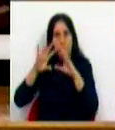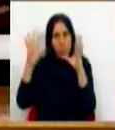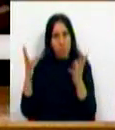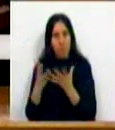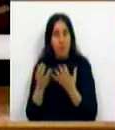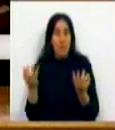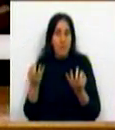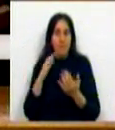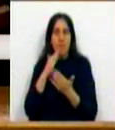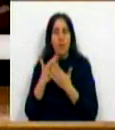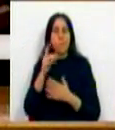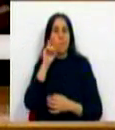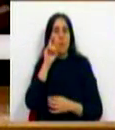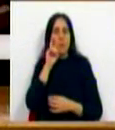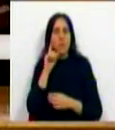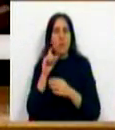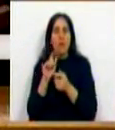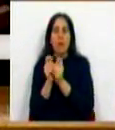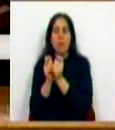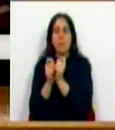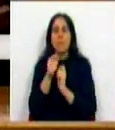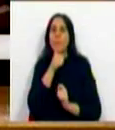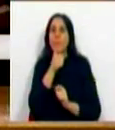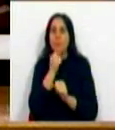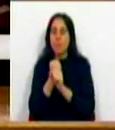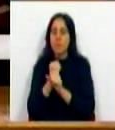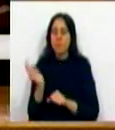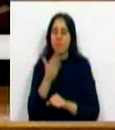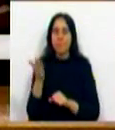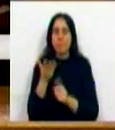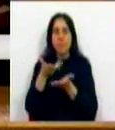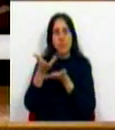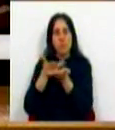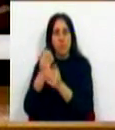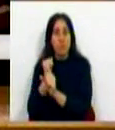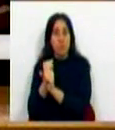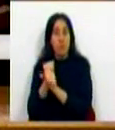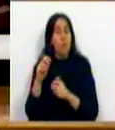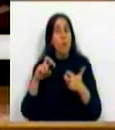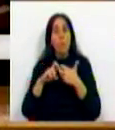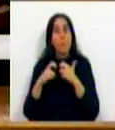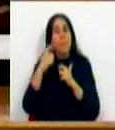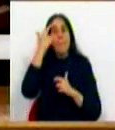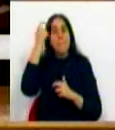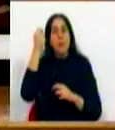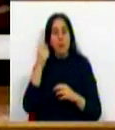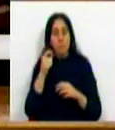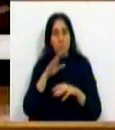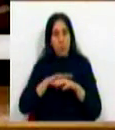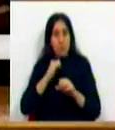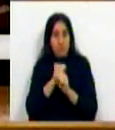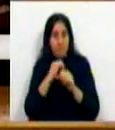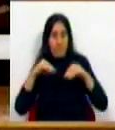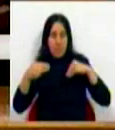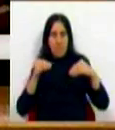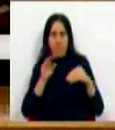nesse quase, de garantir a adaptabilidade dos processos produtivos e das próprias relações de trabalho. O problema não está em formas flexíveis de trabalho em